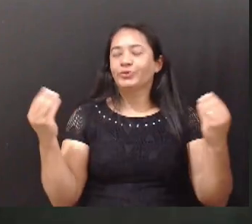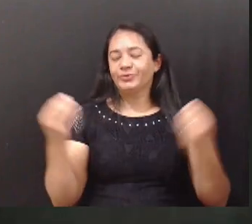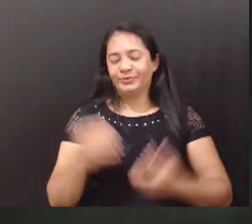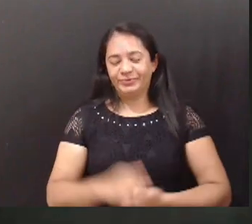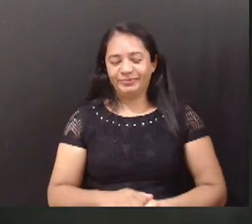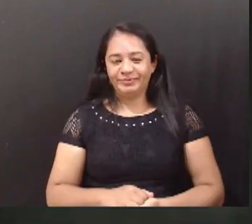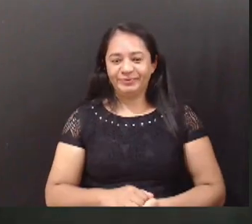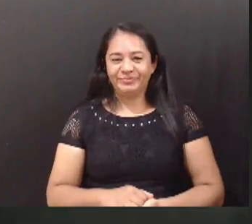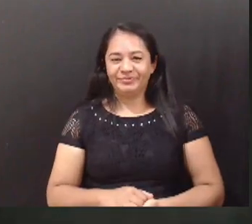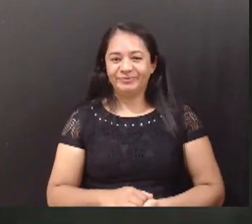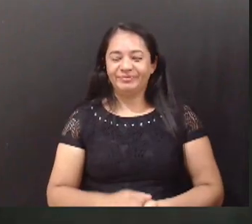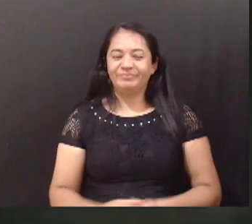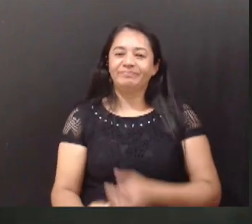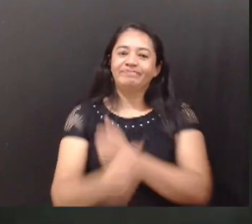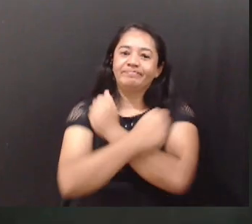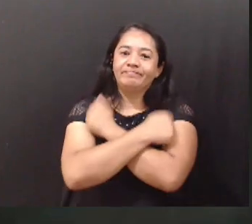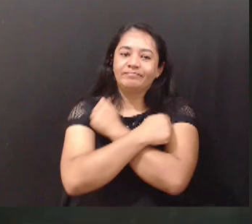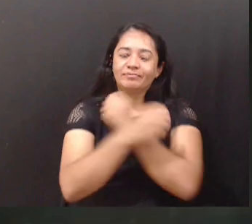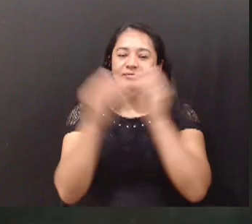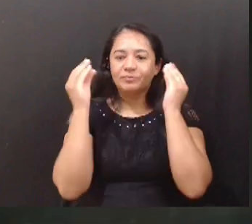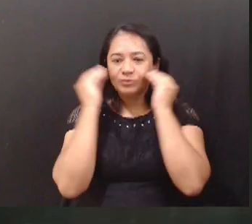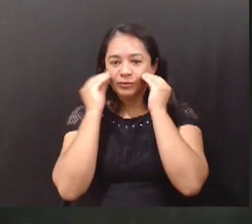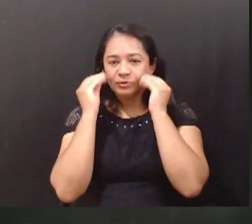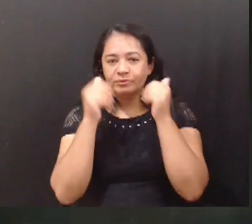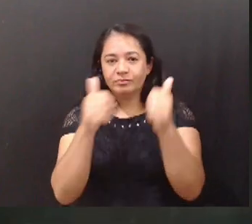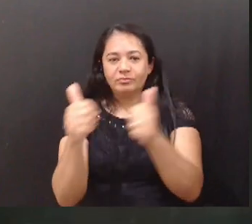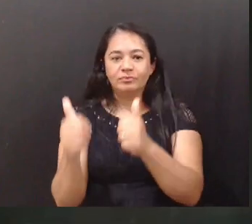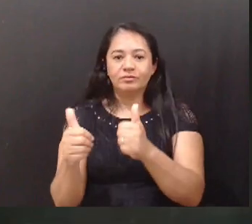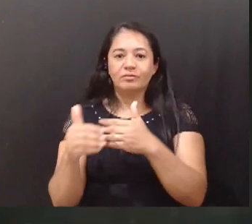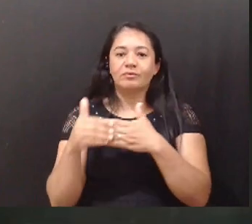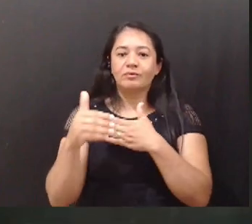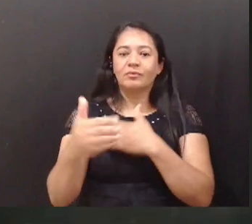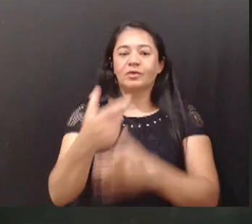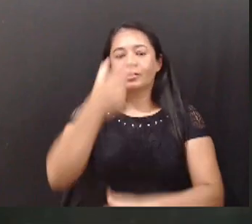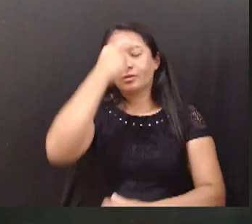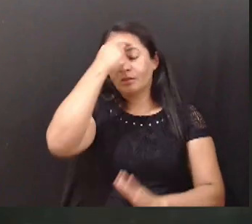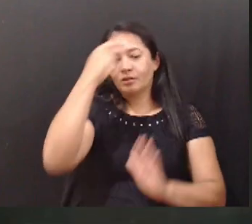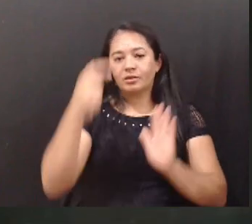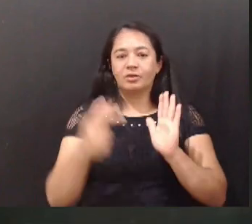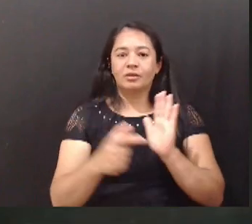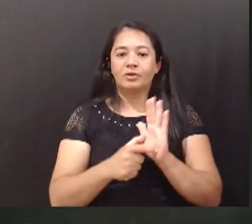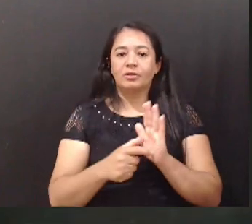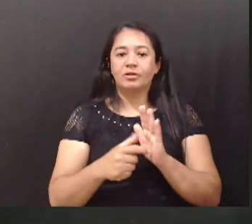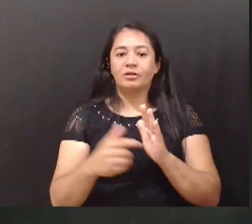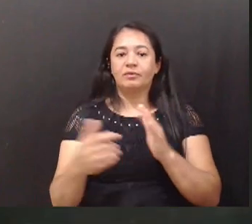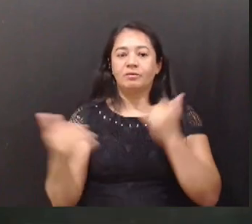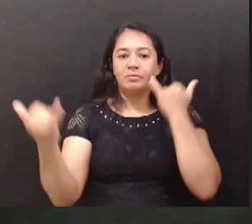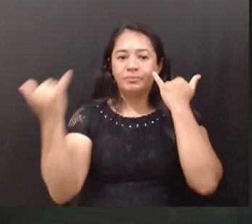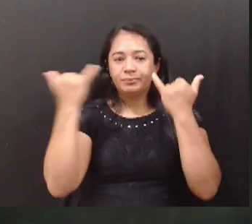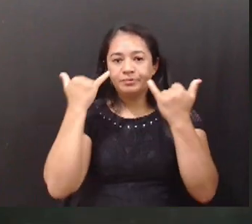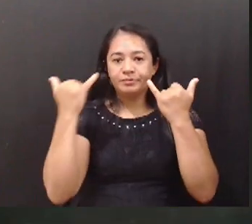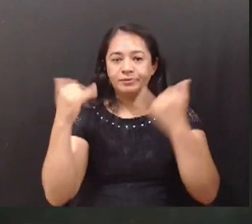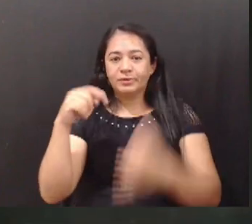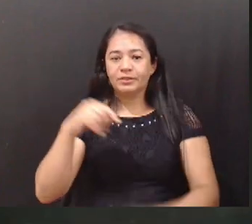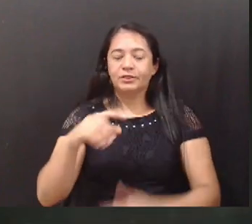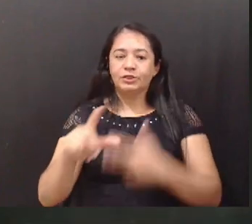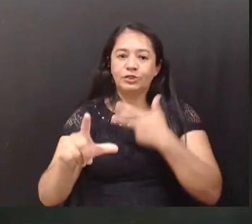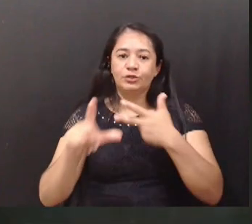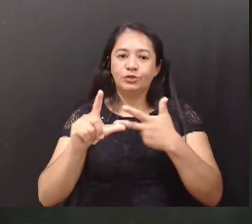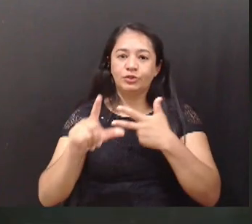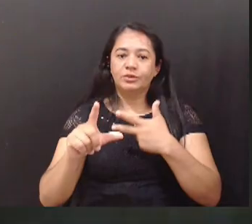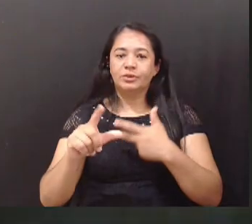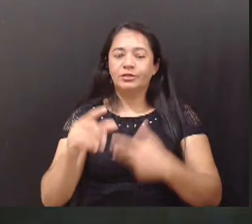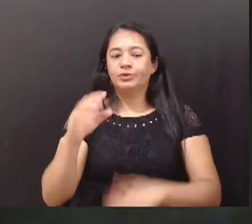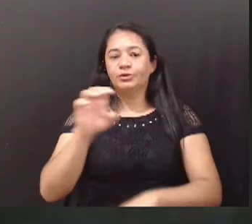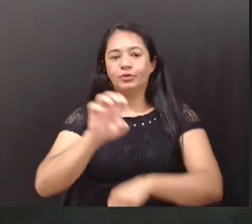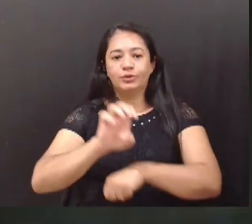grande abraço, um grande beijo, fique bem. Daqui a pouquinho a Iria tá chegando, trazendo para você informações aqui do Legislativo, do Estado,